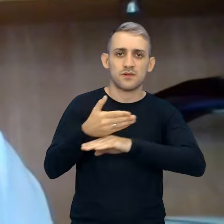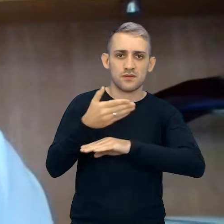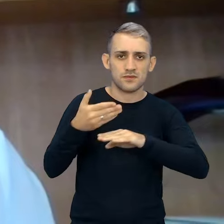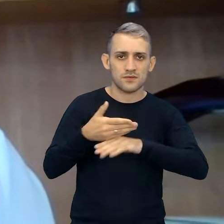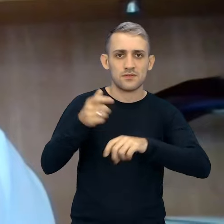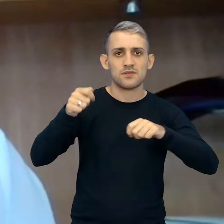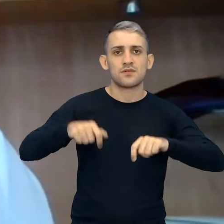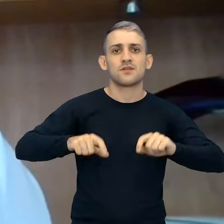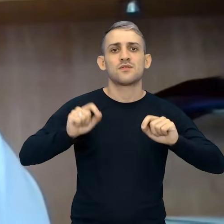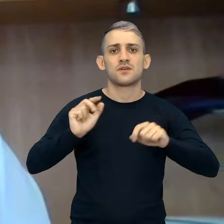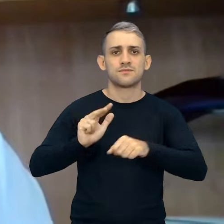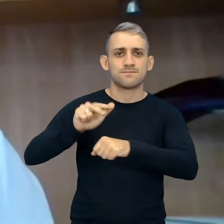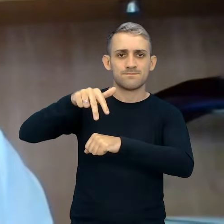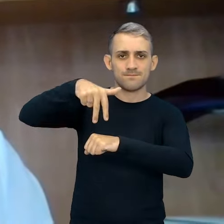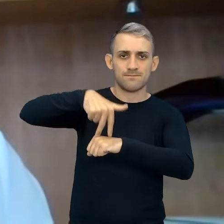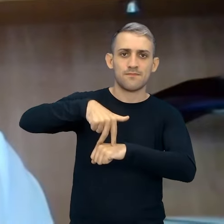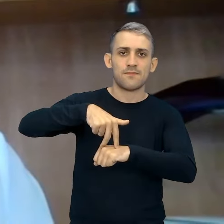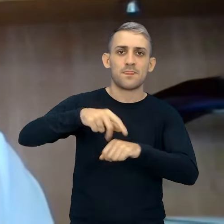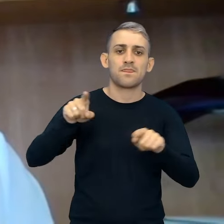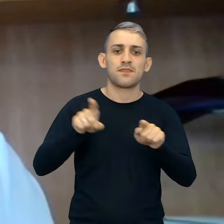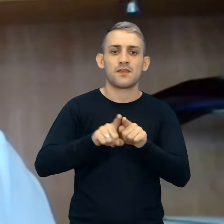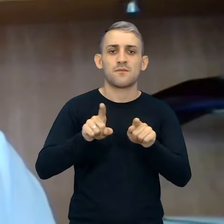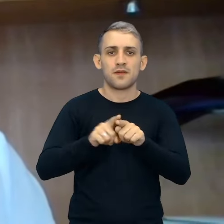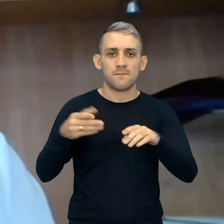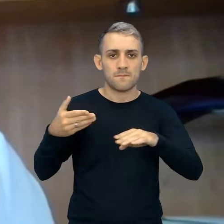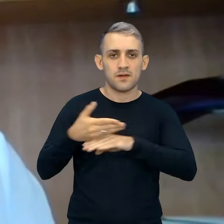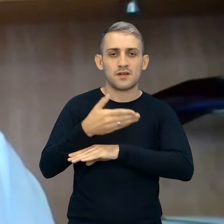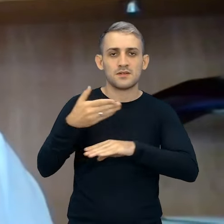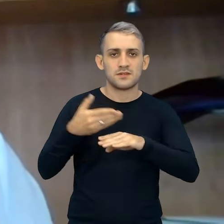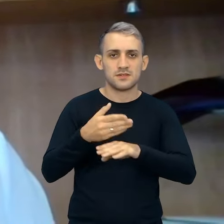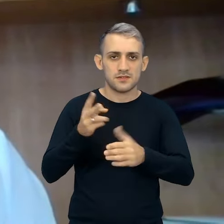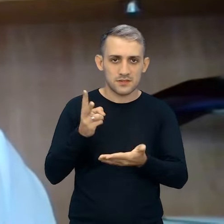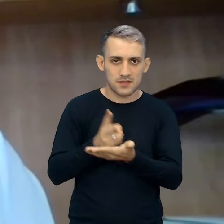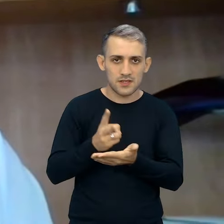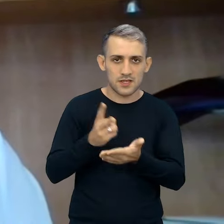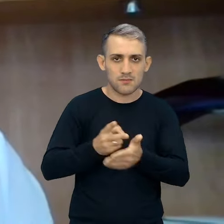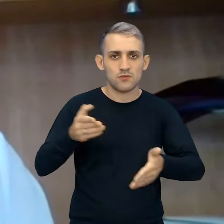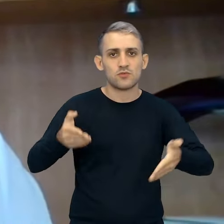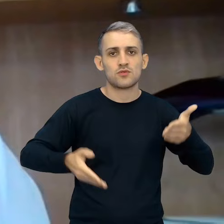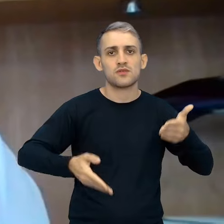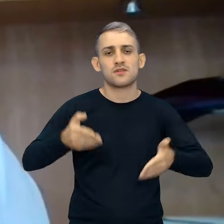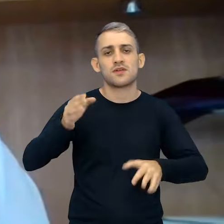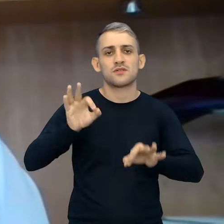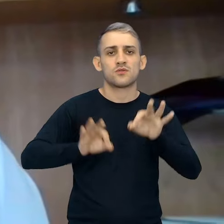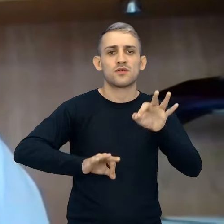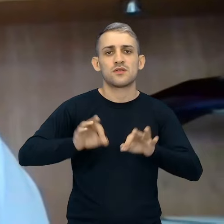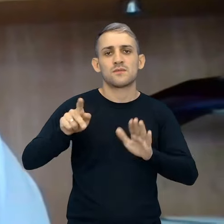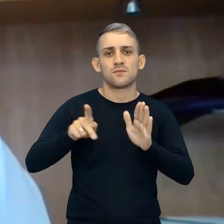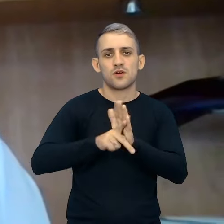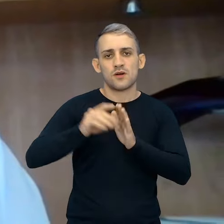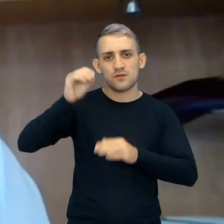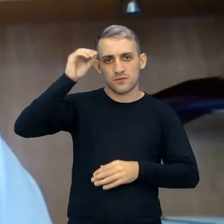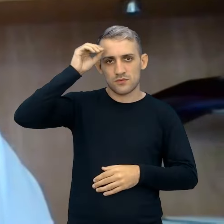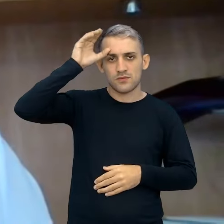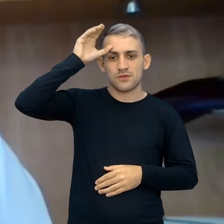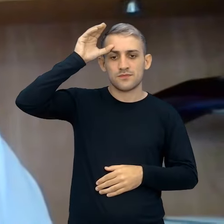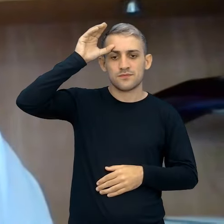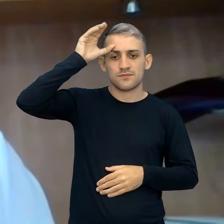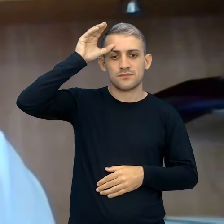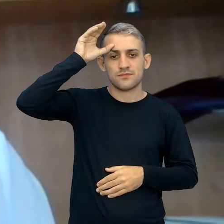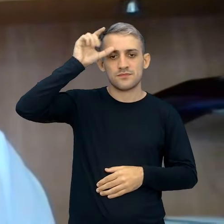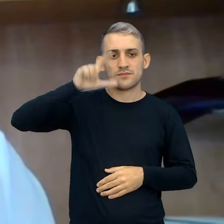eles sejam protagonistas e participem ativamente do processo de construção do conhecimento, não é?